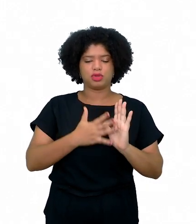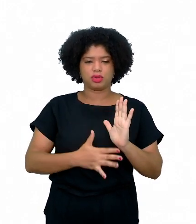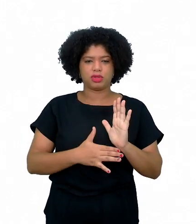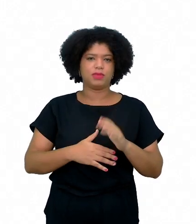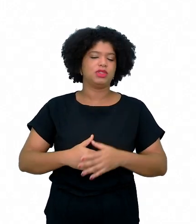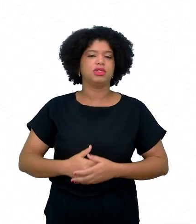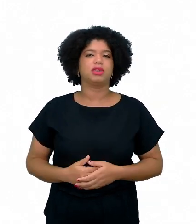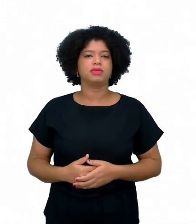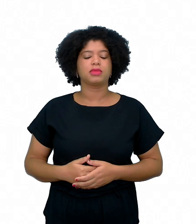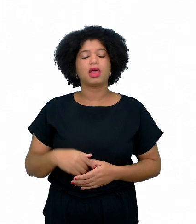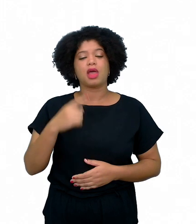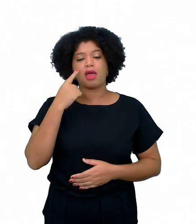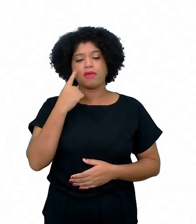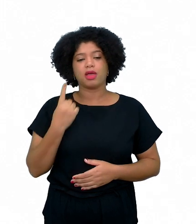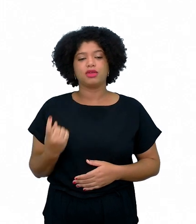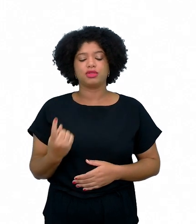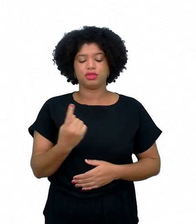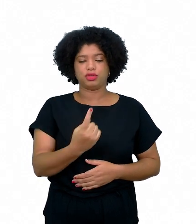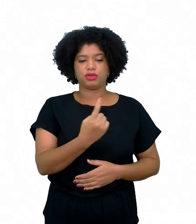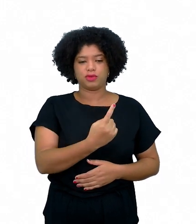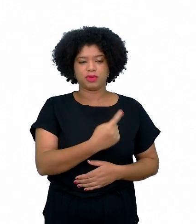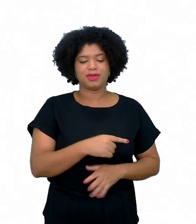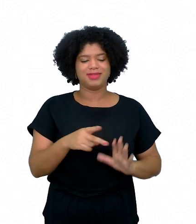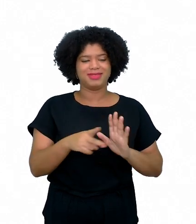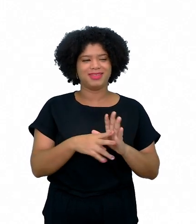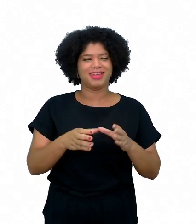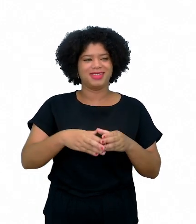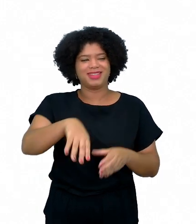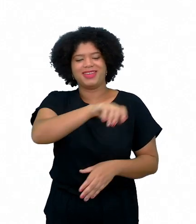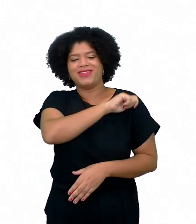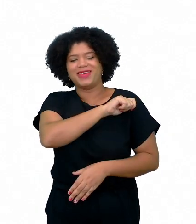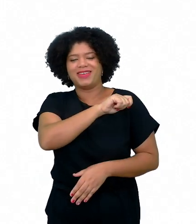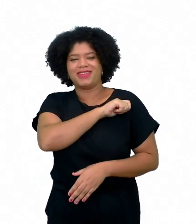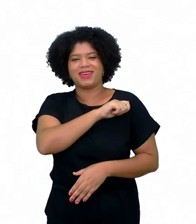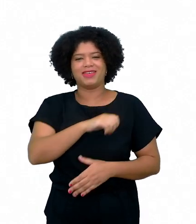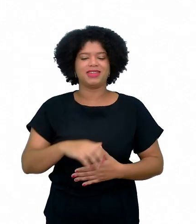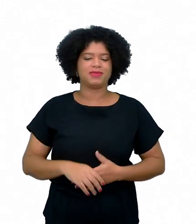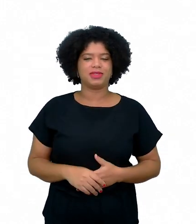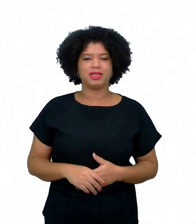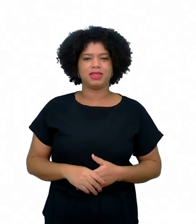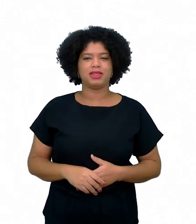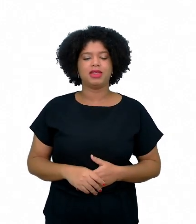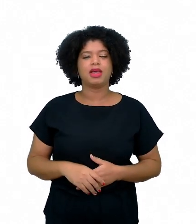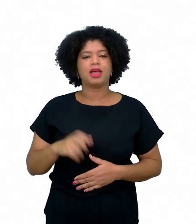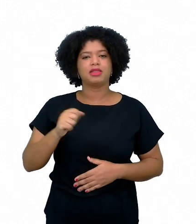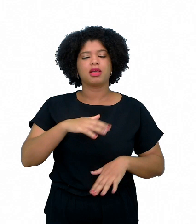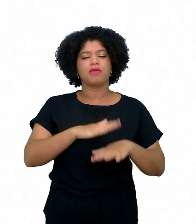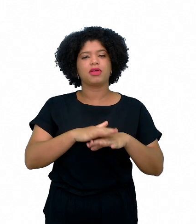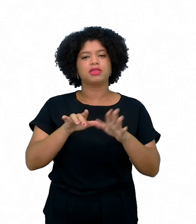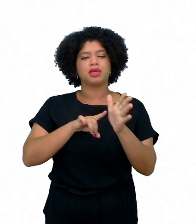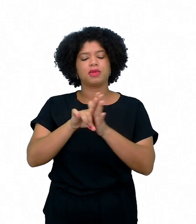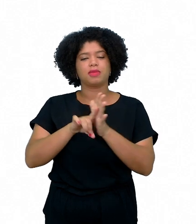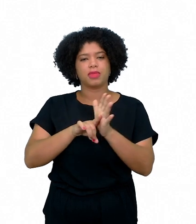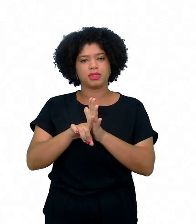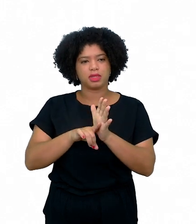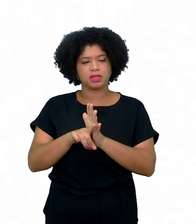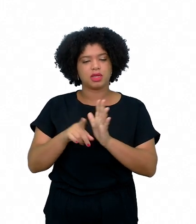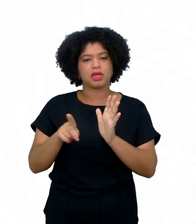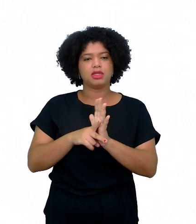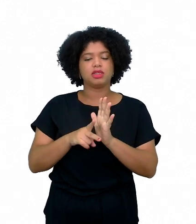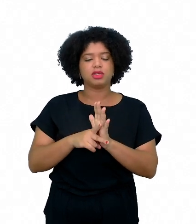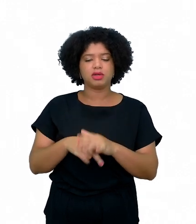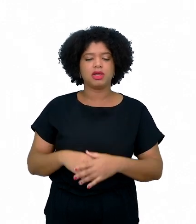ou em grupos. Então, o estudante pode levar essas atividades para casa, pesquisar os temas